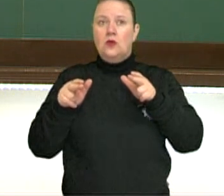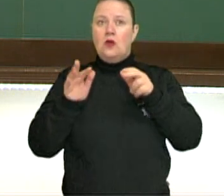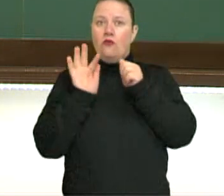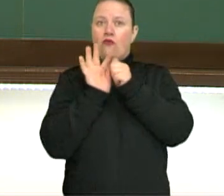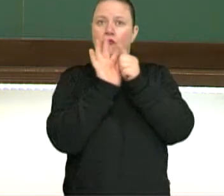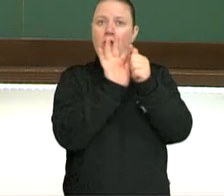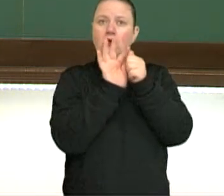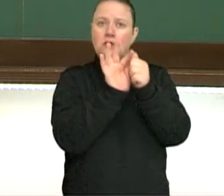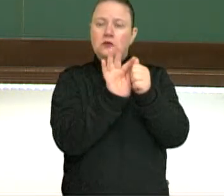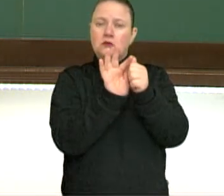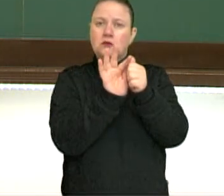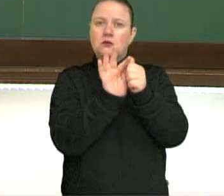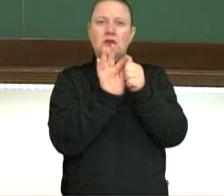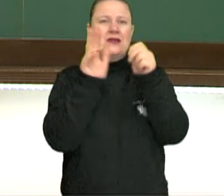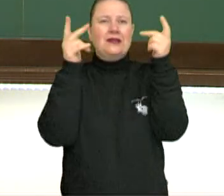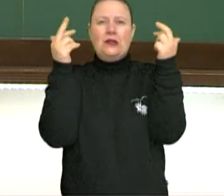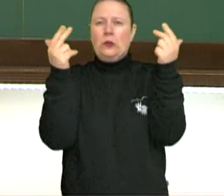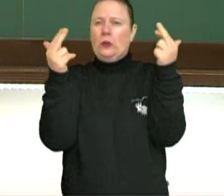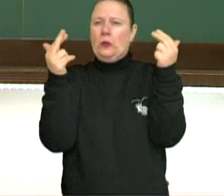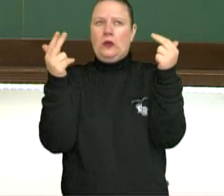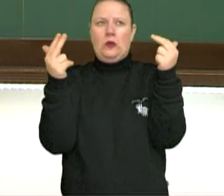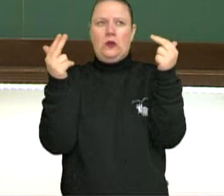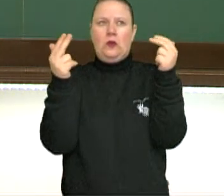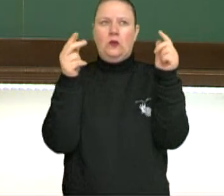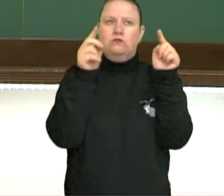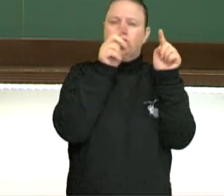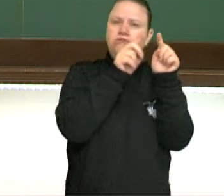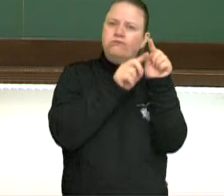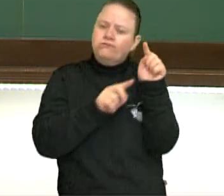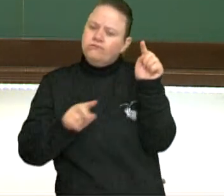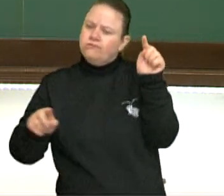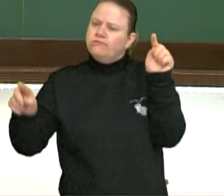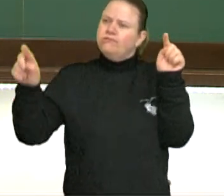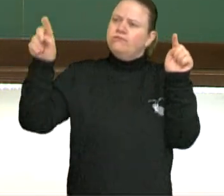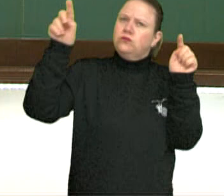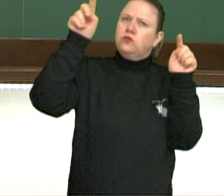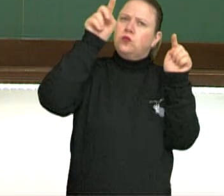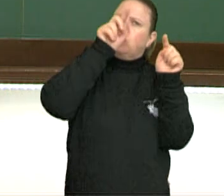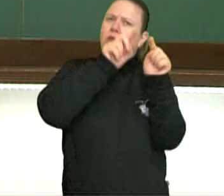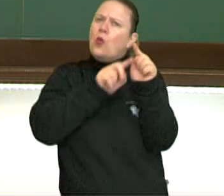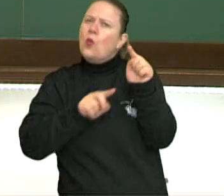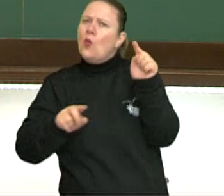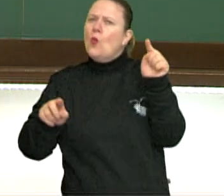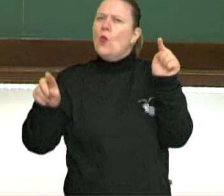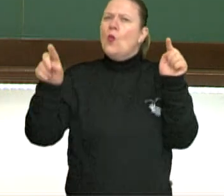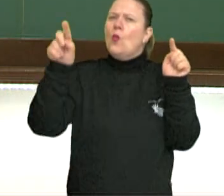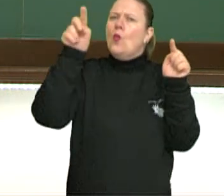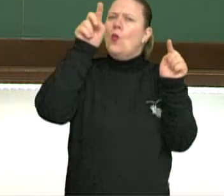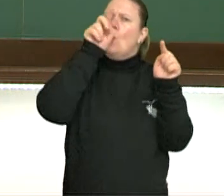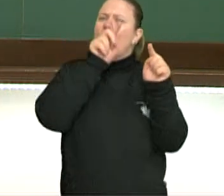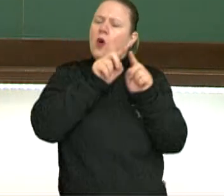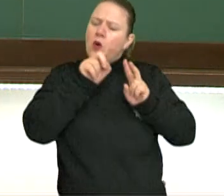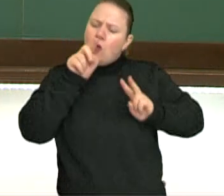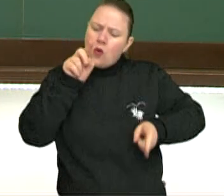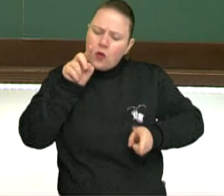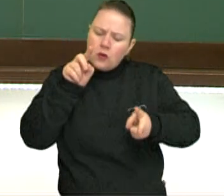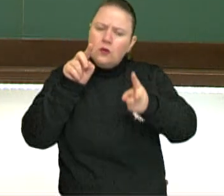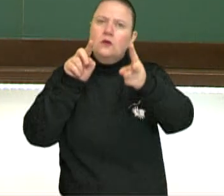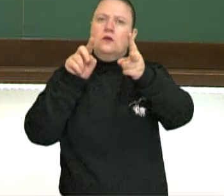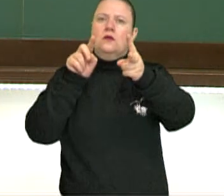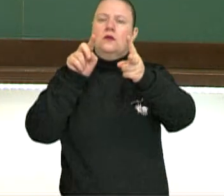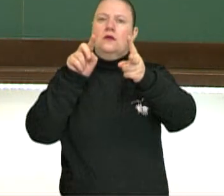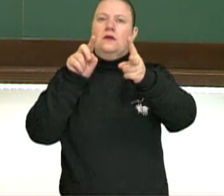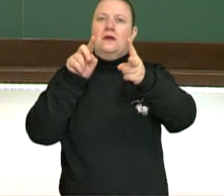tração gravitacional, certo? É ela que mantém essa trajetória ali circular em torno dela. Então veja que